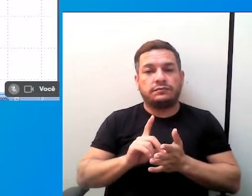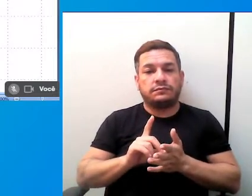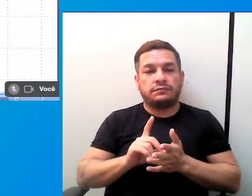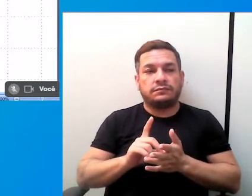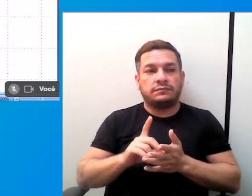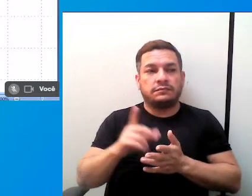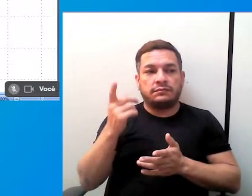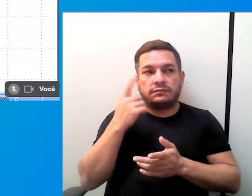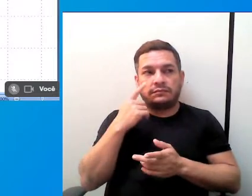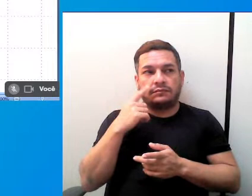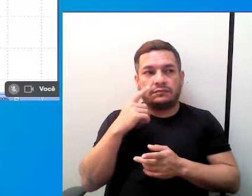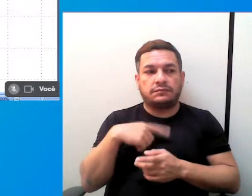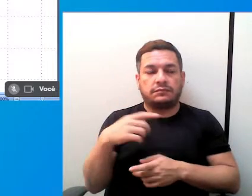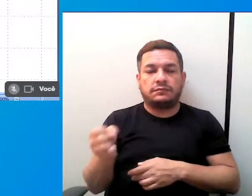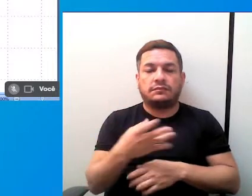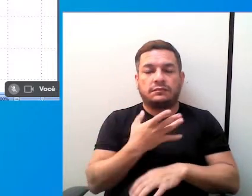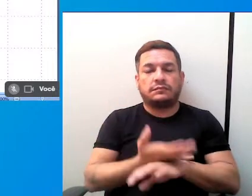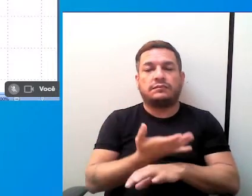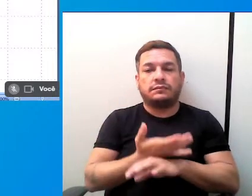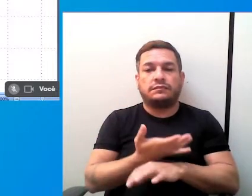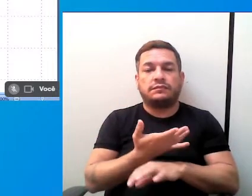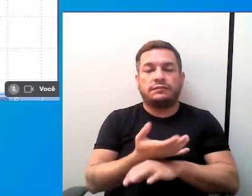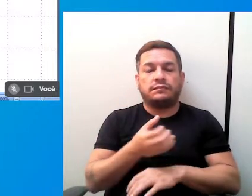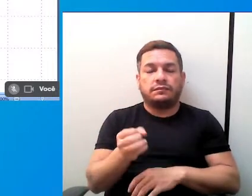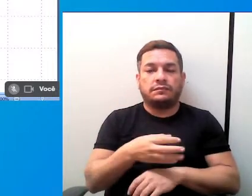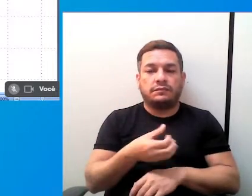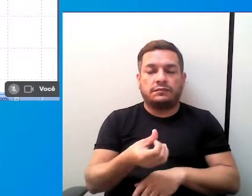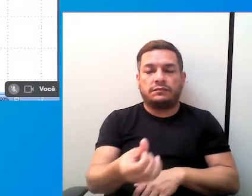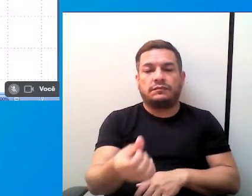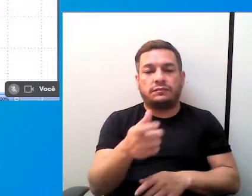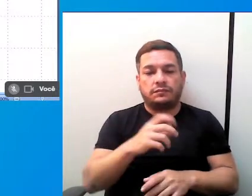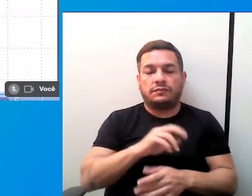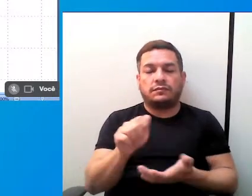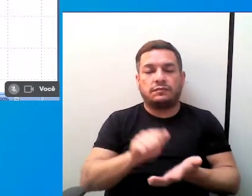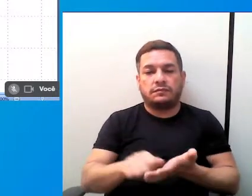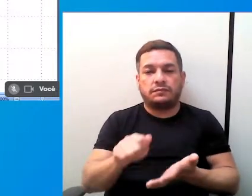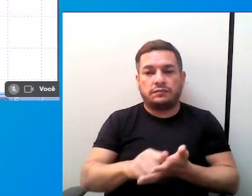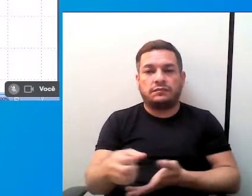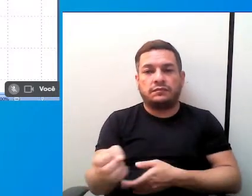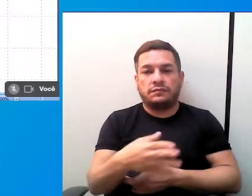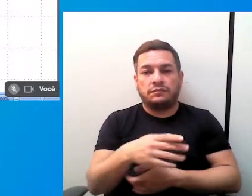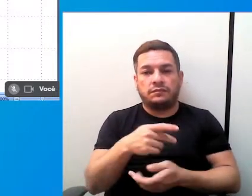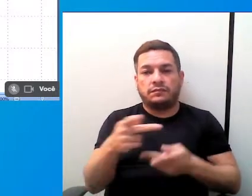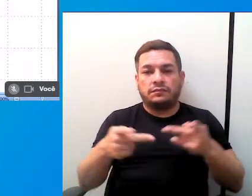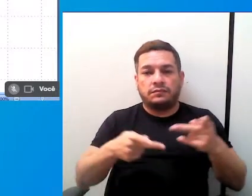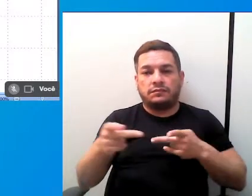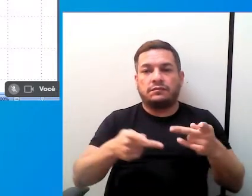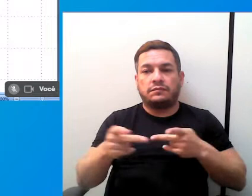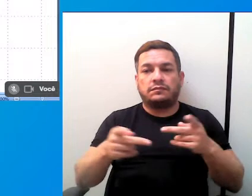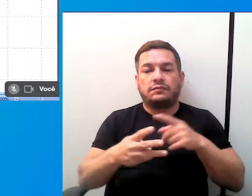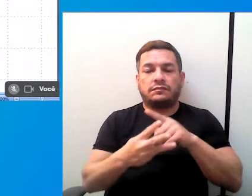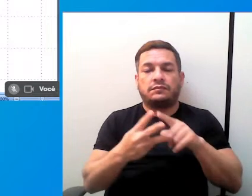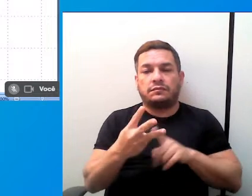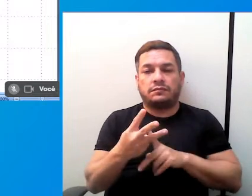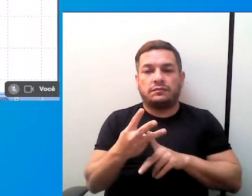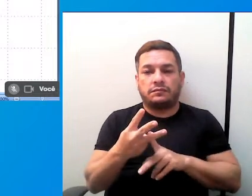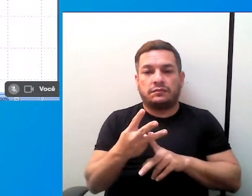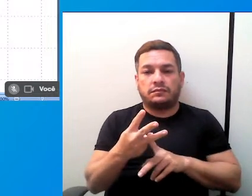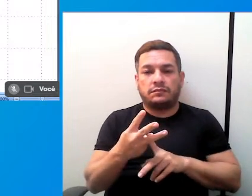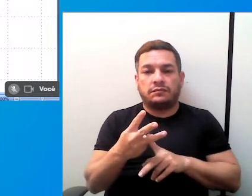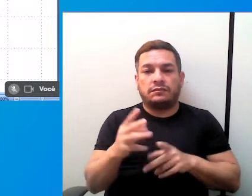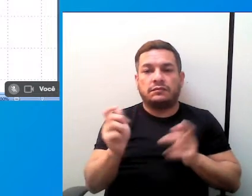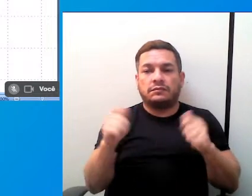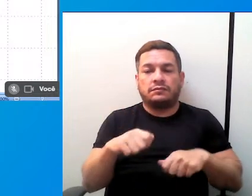se adequar às novas disciplinas, do novo semestre, ou escrever um novo projeto. As três alternativas